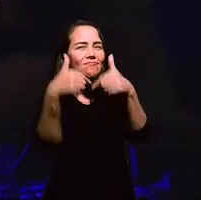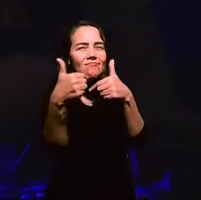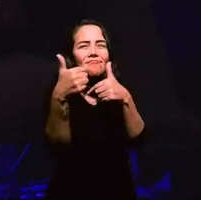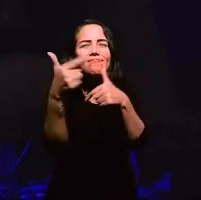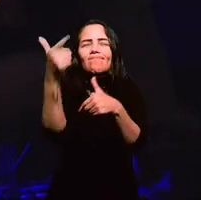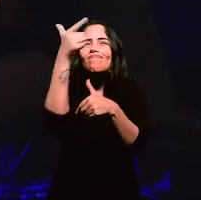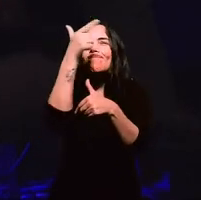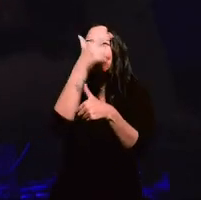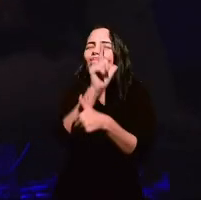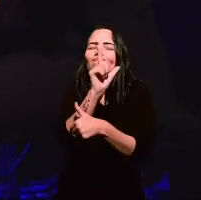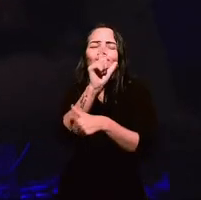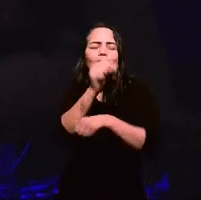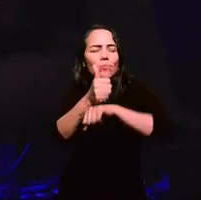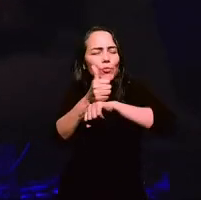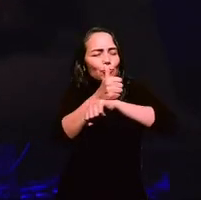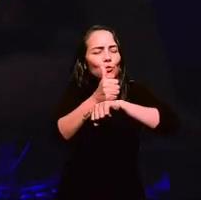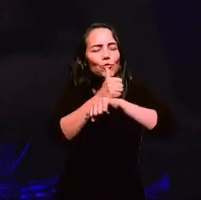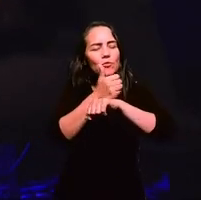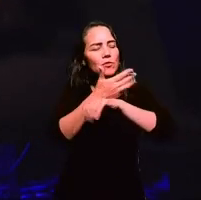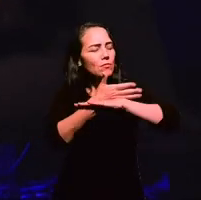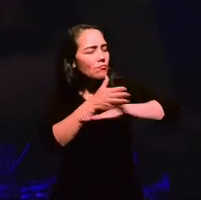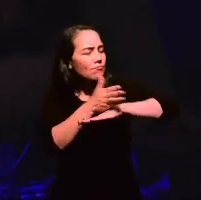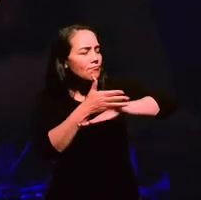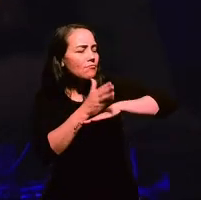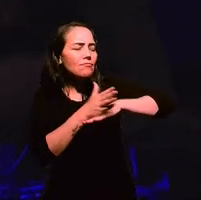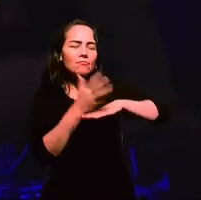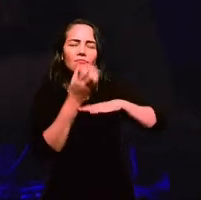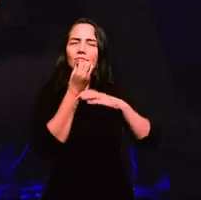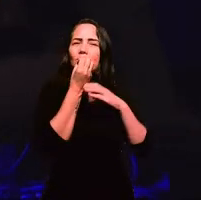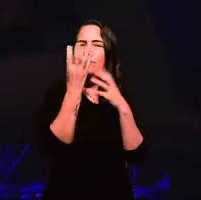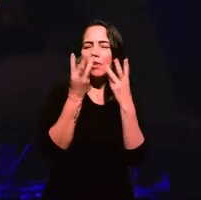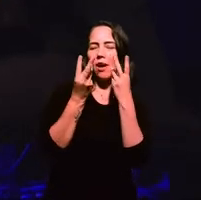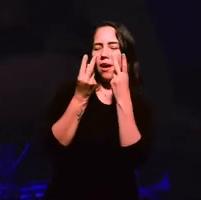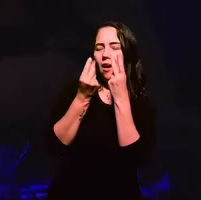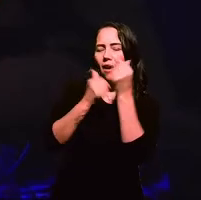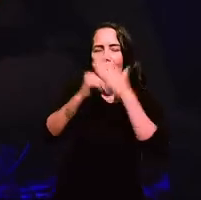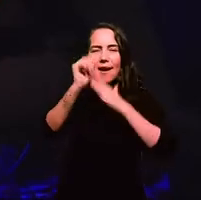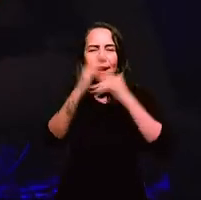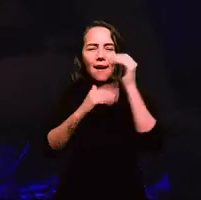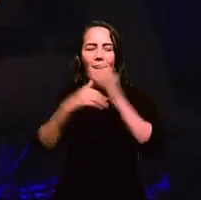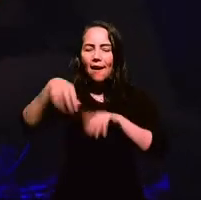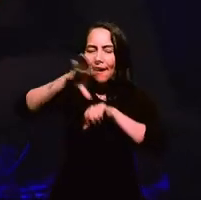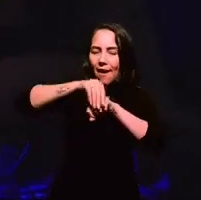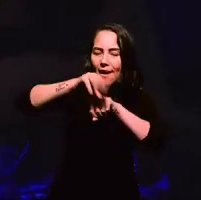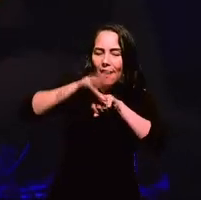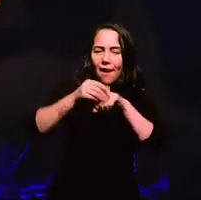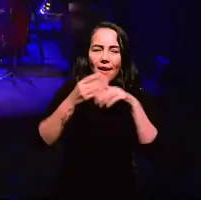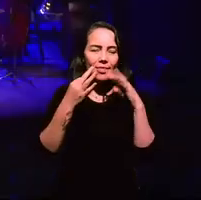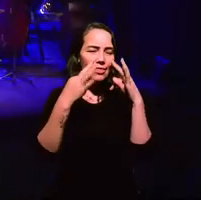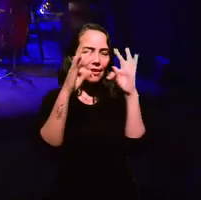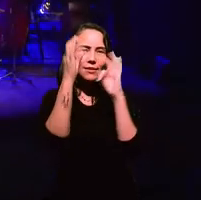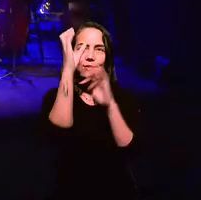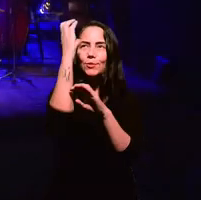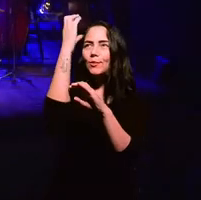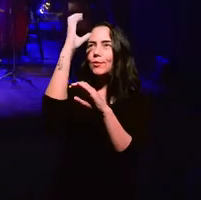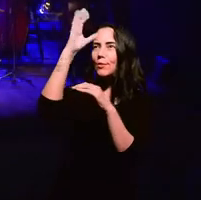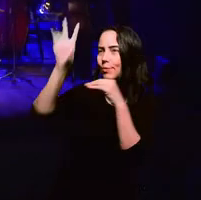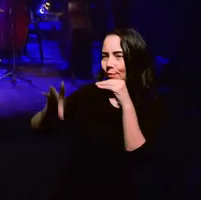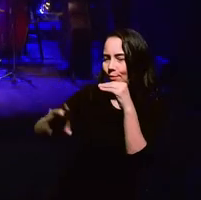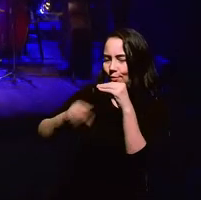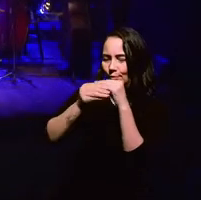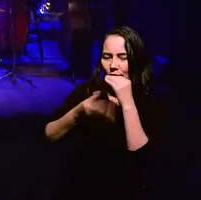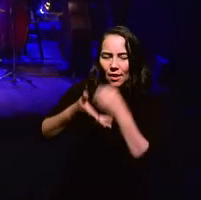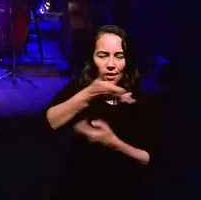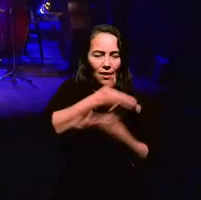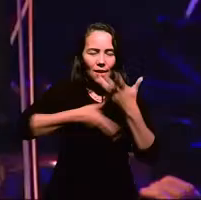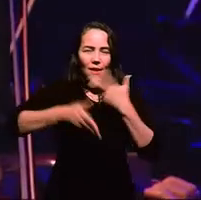verdadeiro exército de profissionais bem treinados, com habilidades e conhecimentos técnicos científicos, aliados